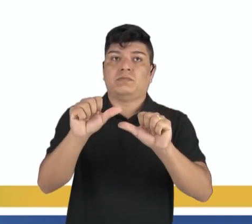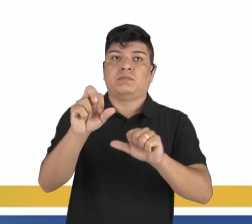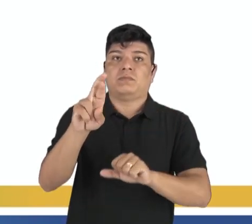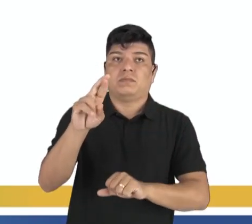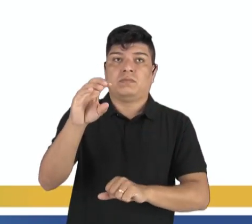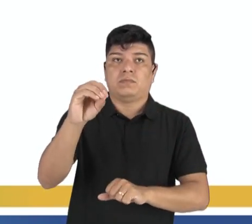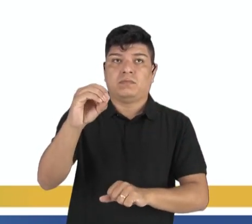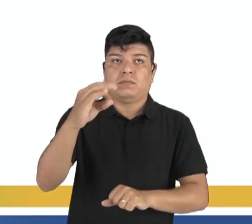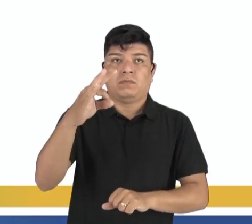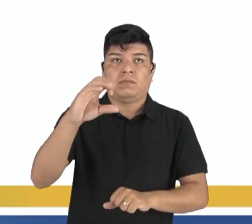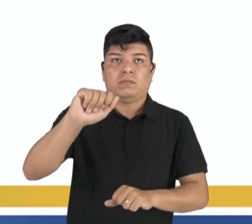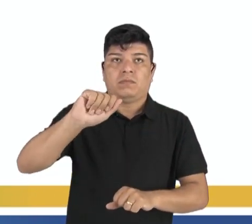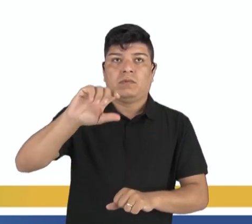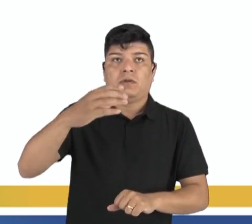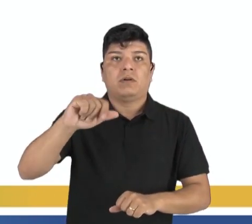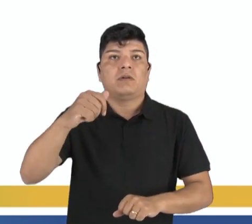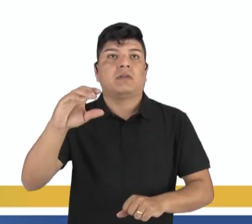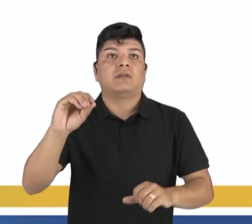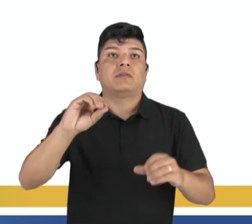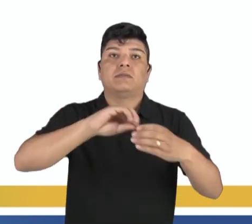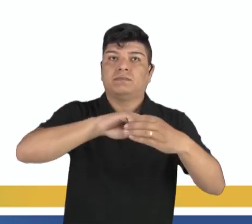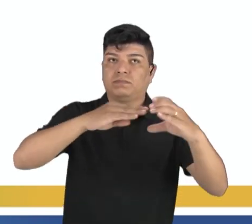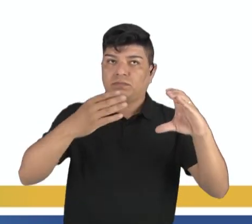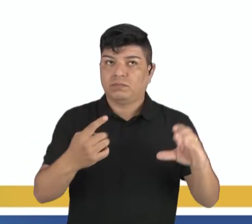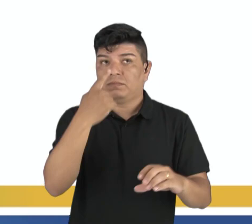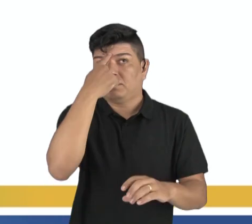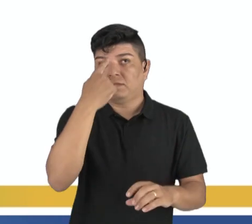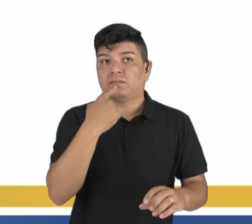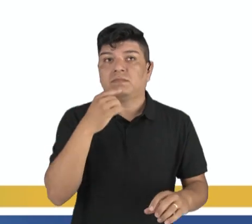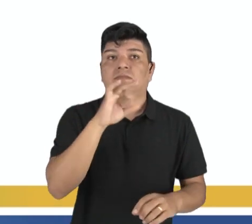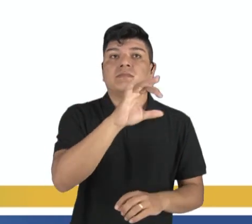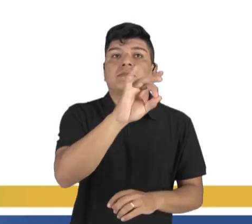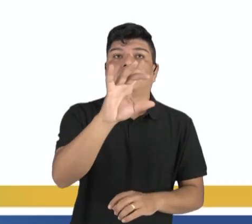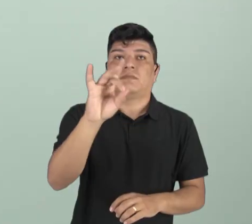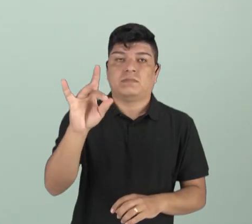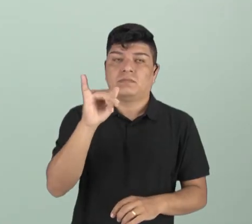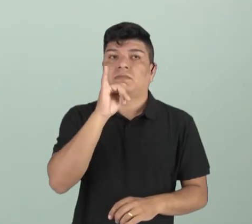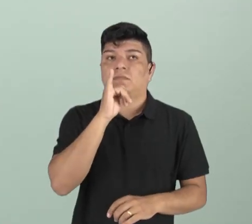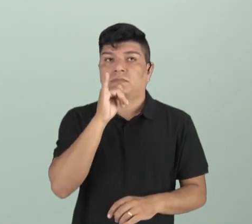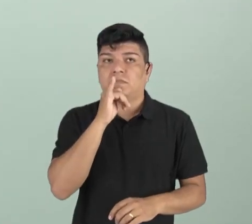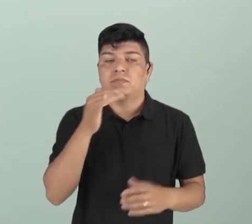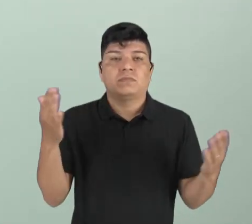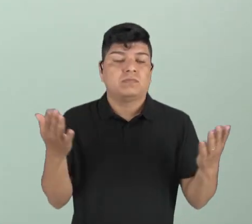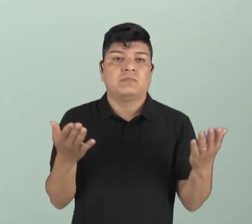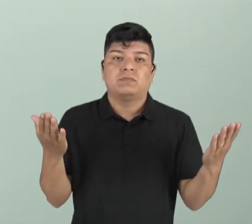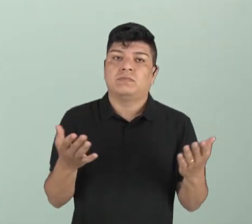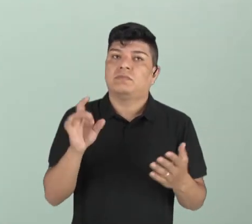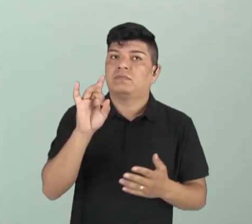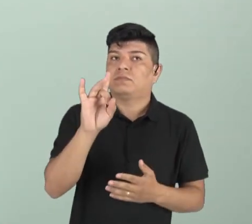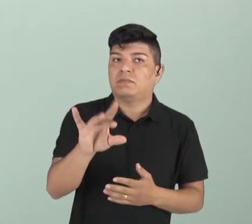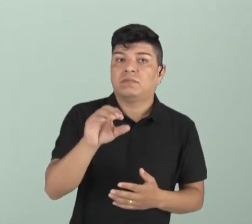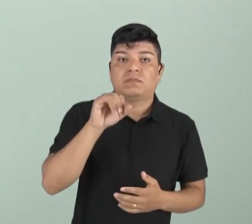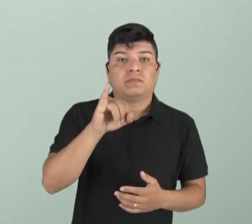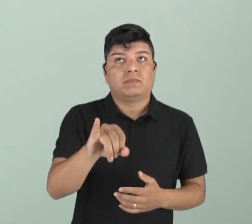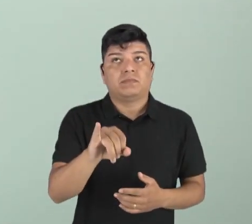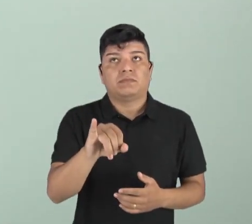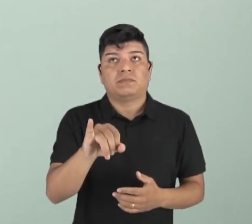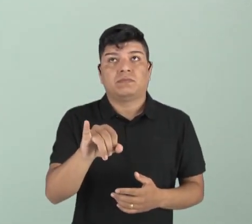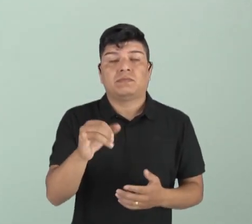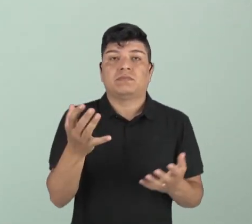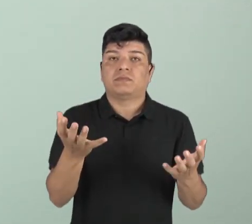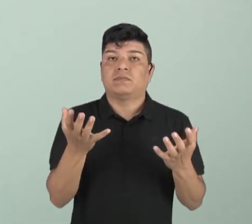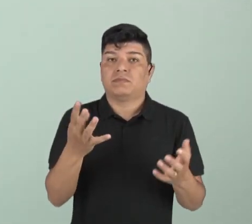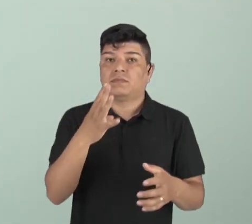vimos suas características e exemplos de imagem relacionada a cada uma delas e hoje nós ficamos por aqui se você